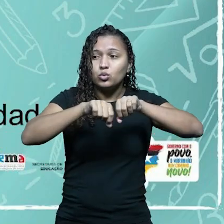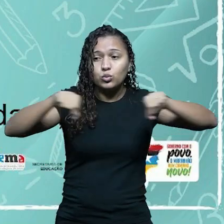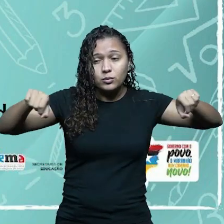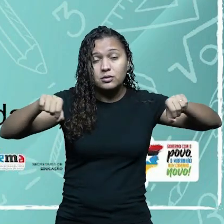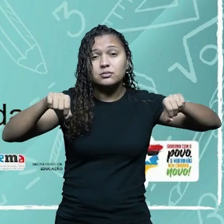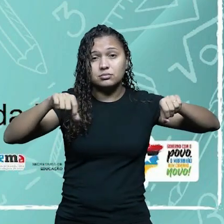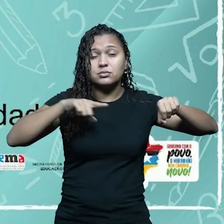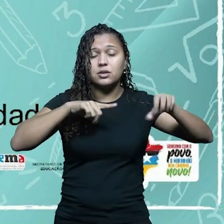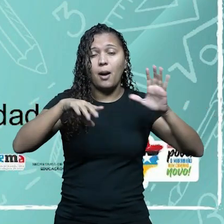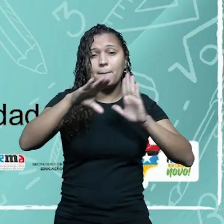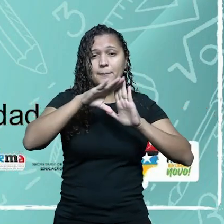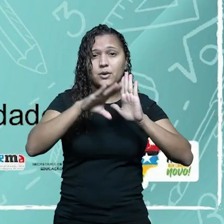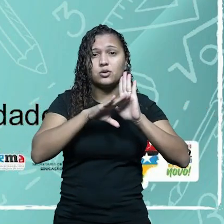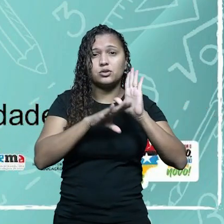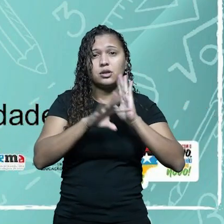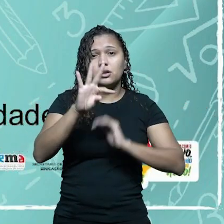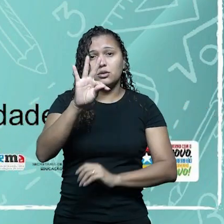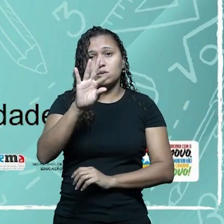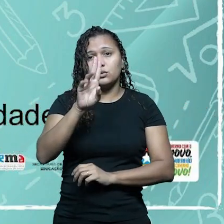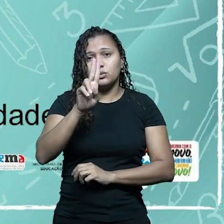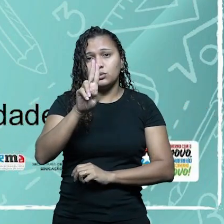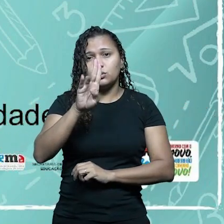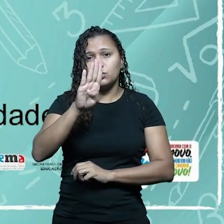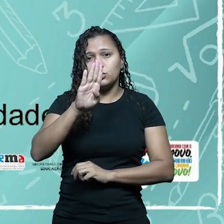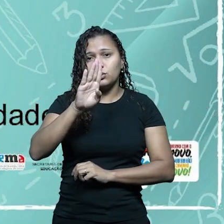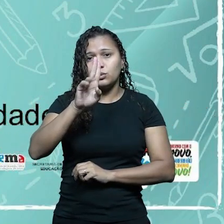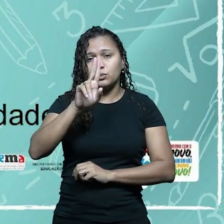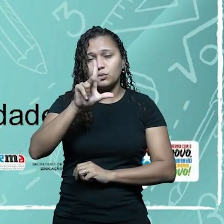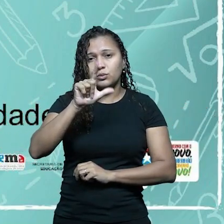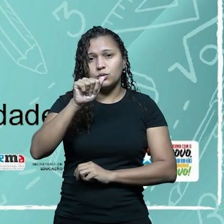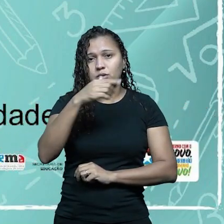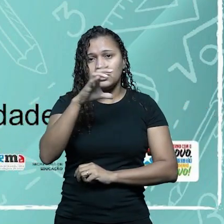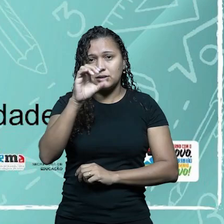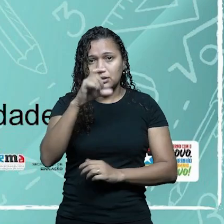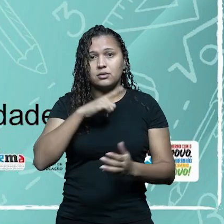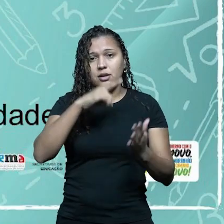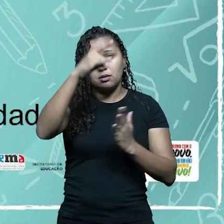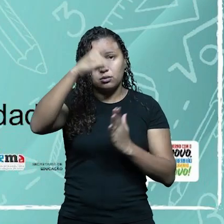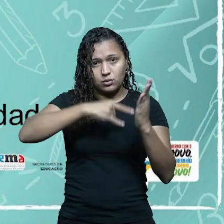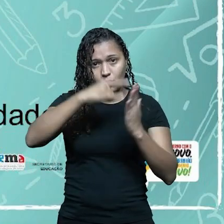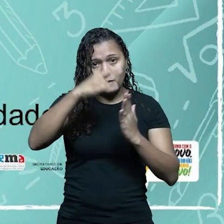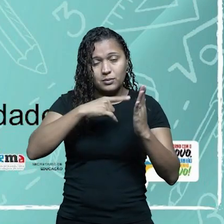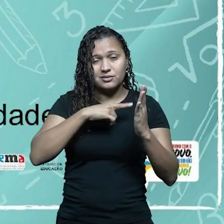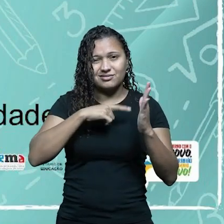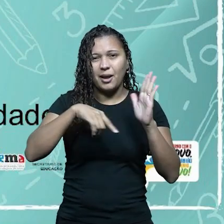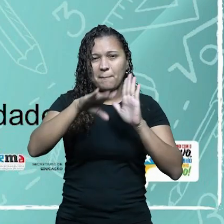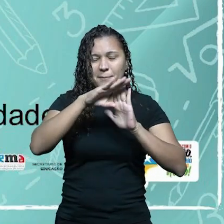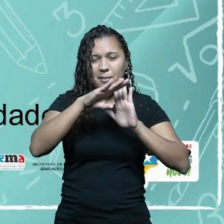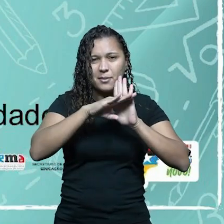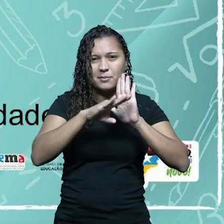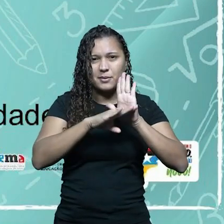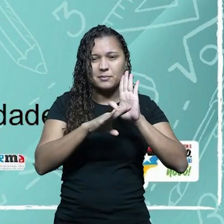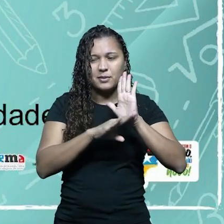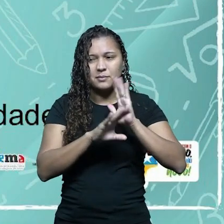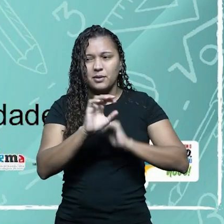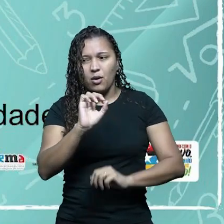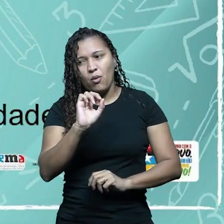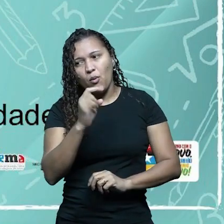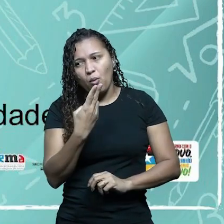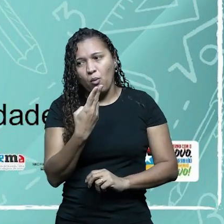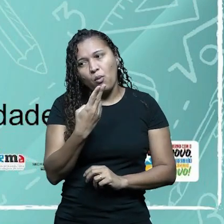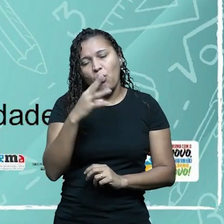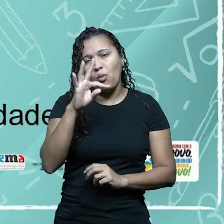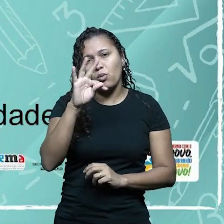tubulação. Fazem parte de um projeto de tubulação industrial alguns documentos escritos em forma de lista ou